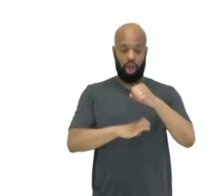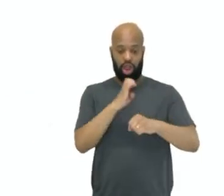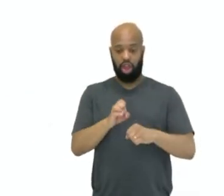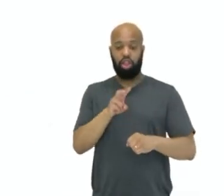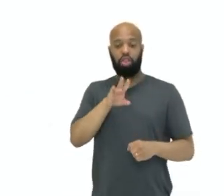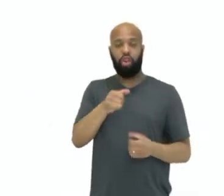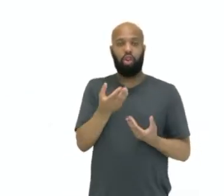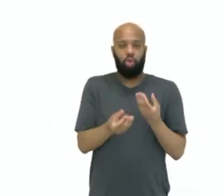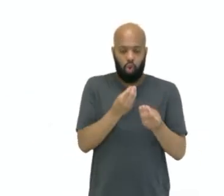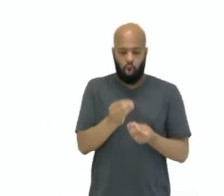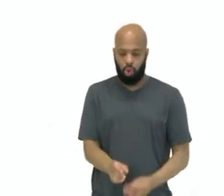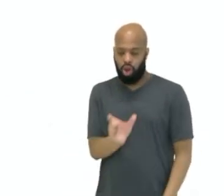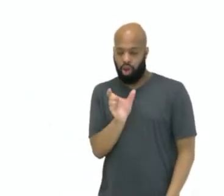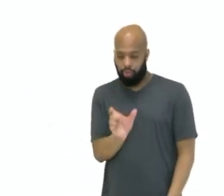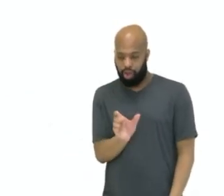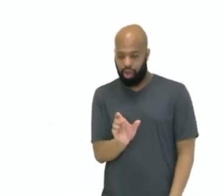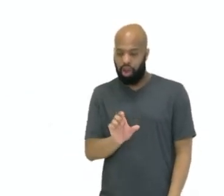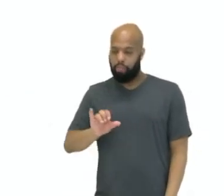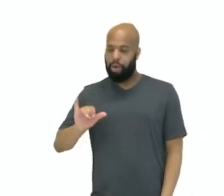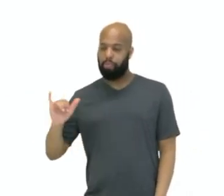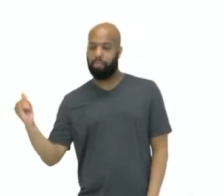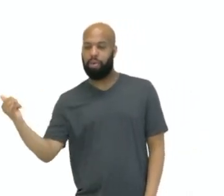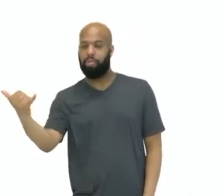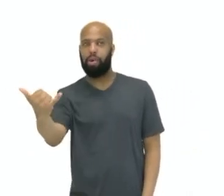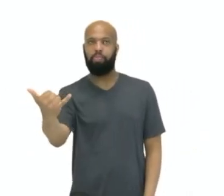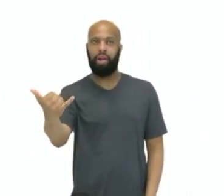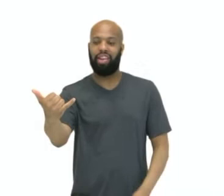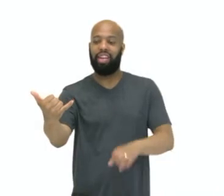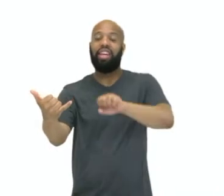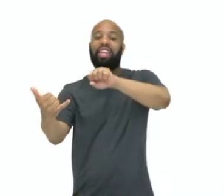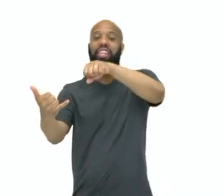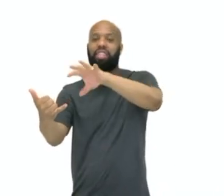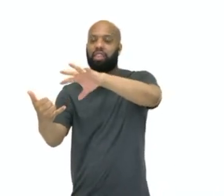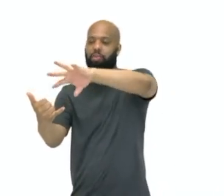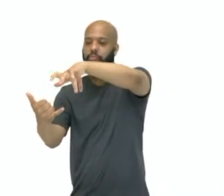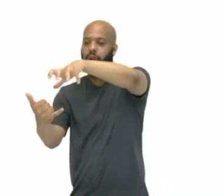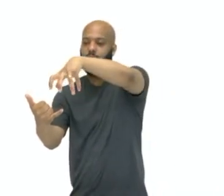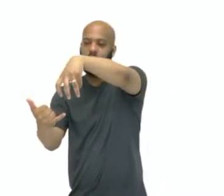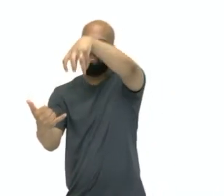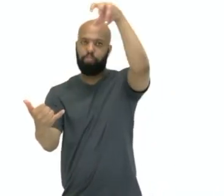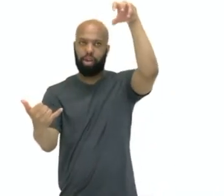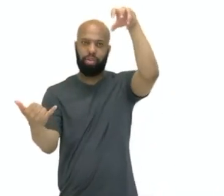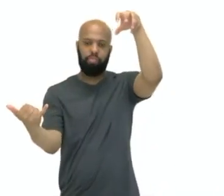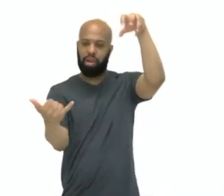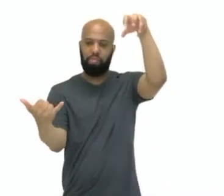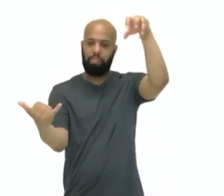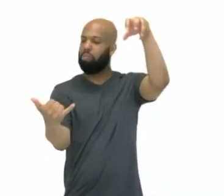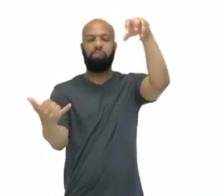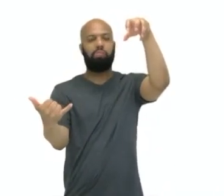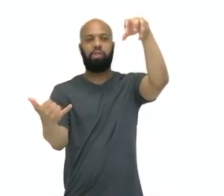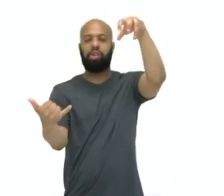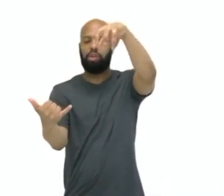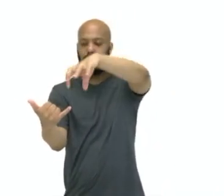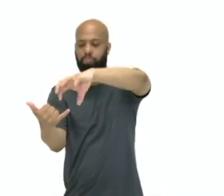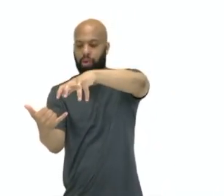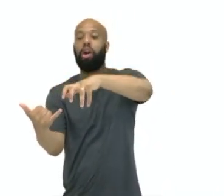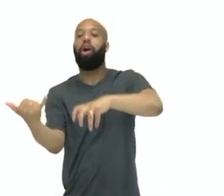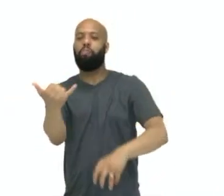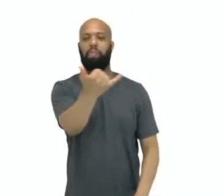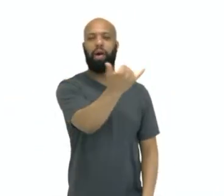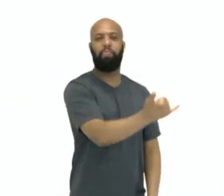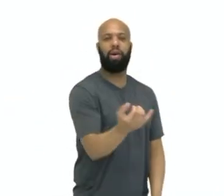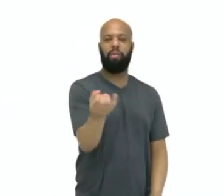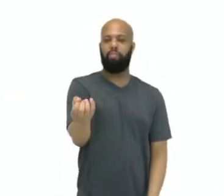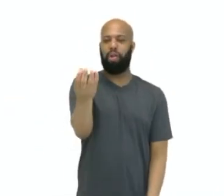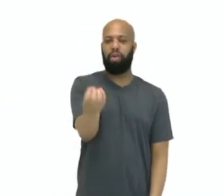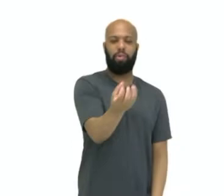elétrica. Tiramos uma lâmpada, apaga todo o jogo. Se nós recolocamos a lâmpada, as 3 acendem. Ou